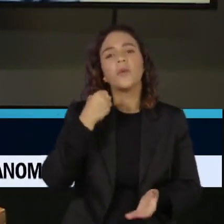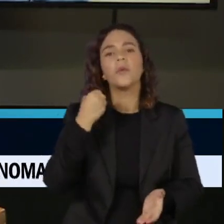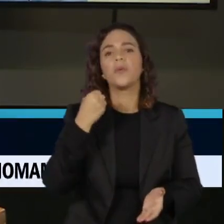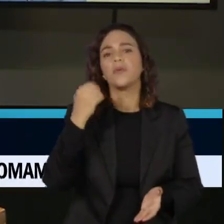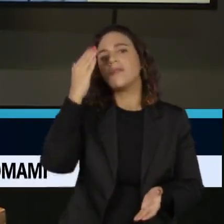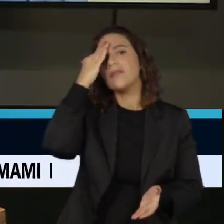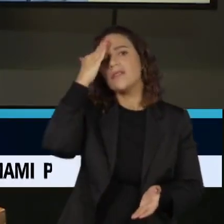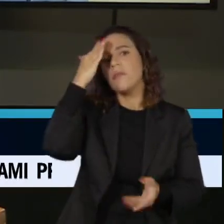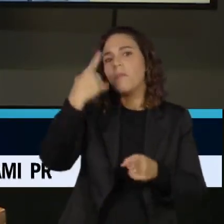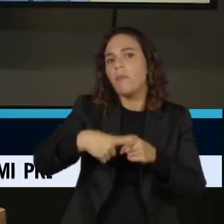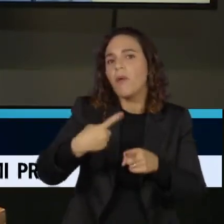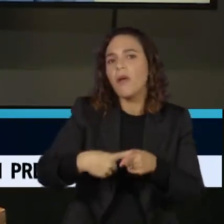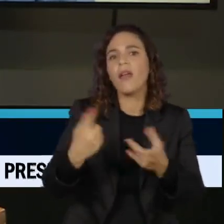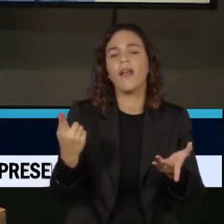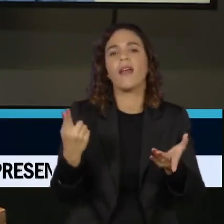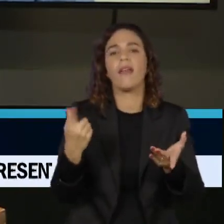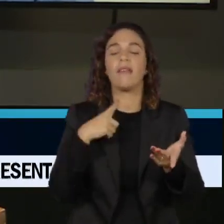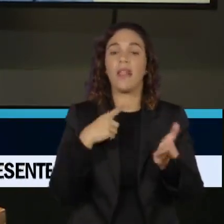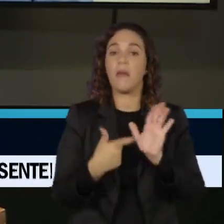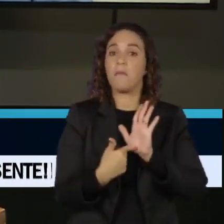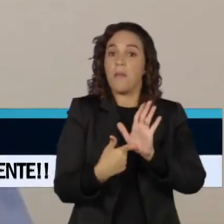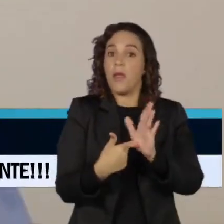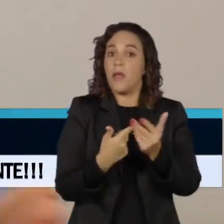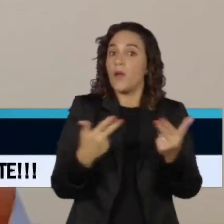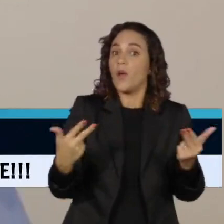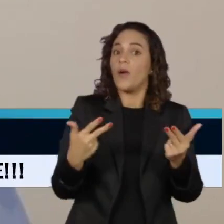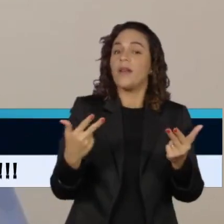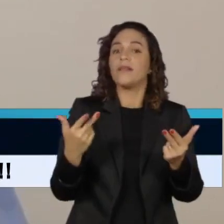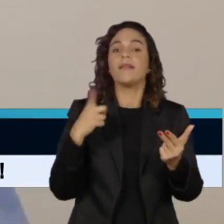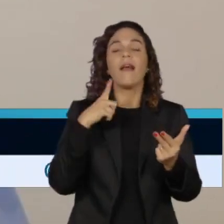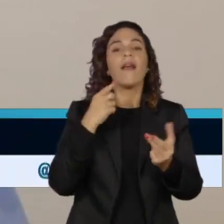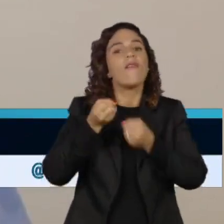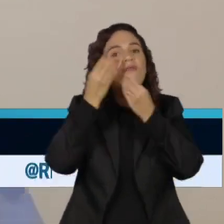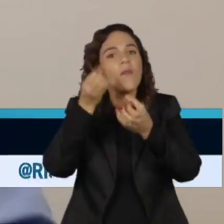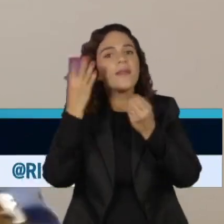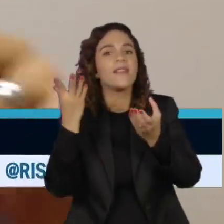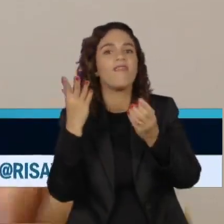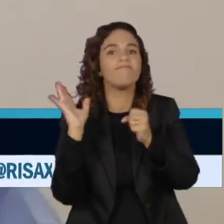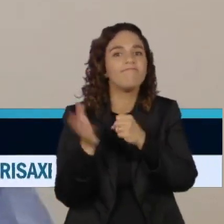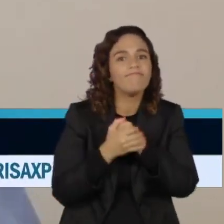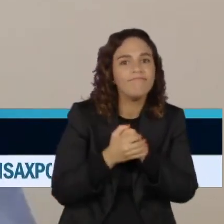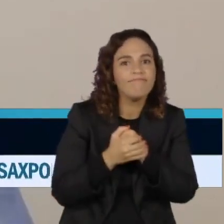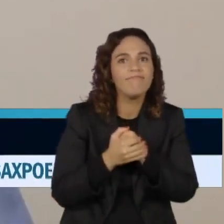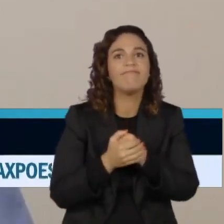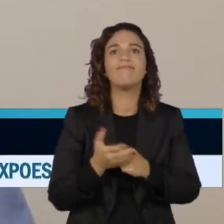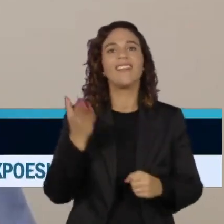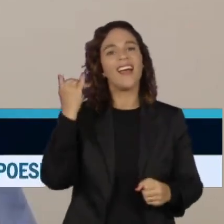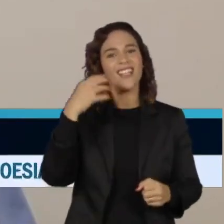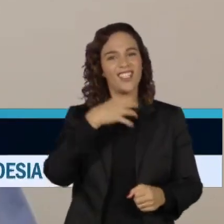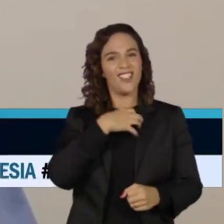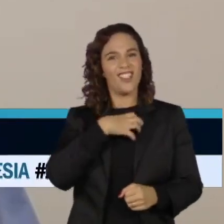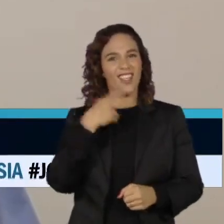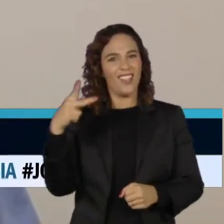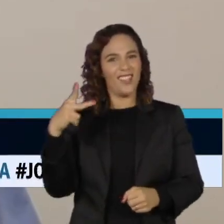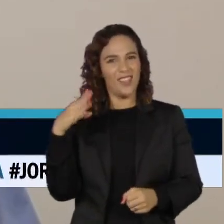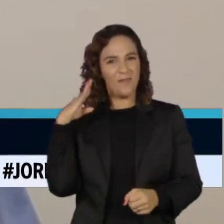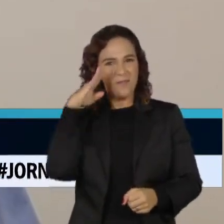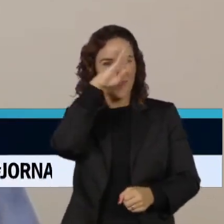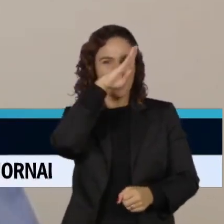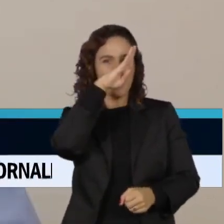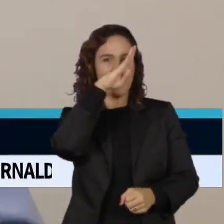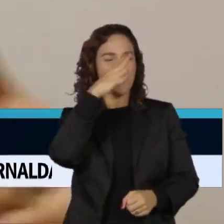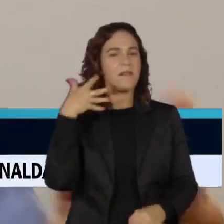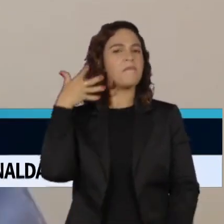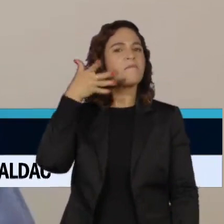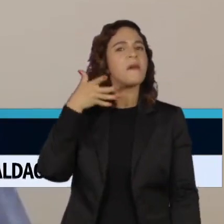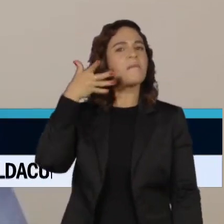mas faz uma revelação que é uma revelação grave também. O ex-presidente dizia, naquela sua forma peculiar de falar, que